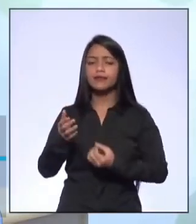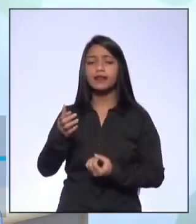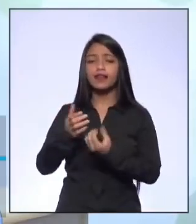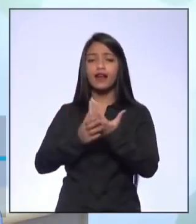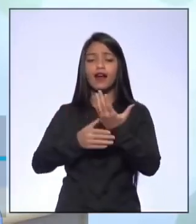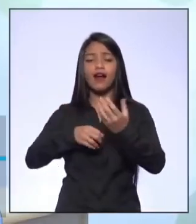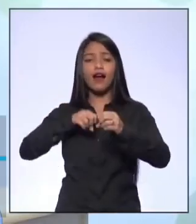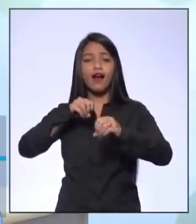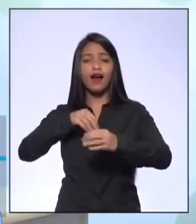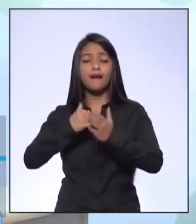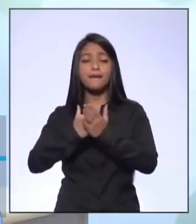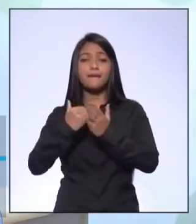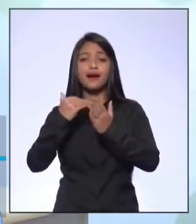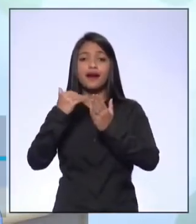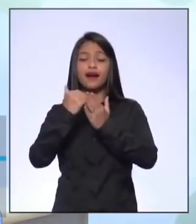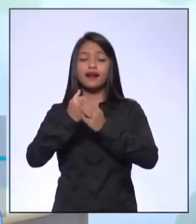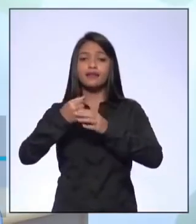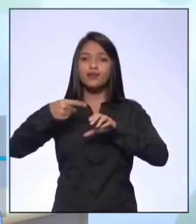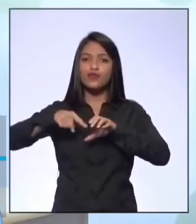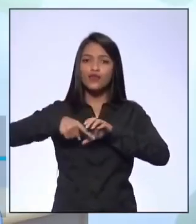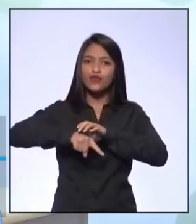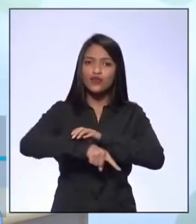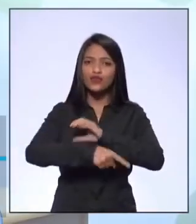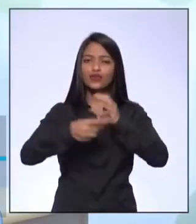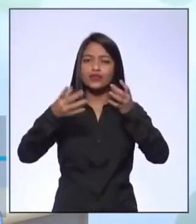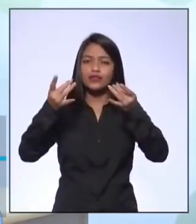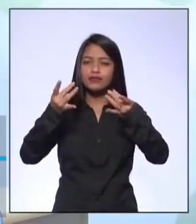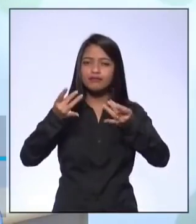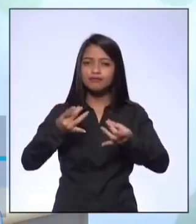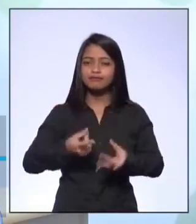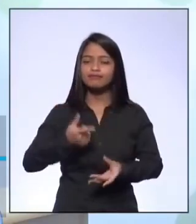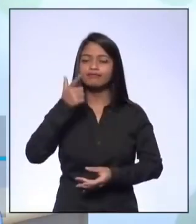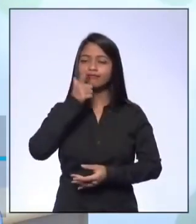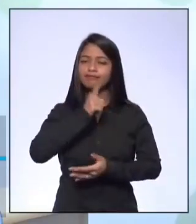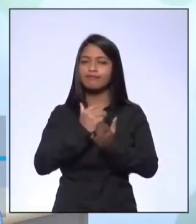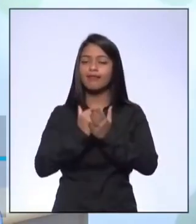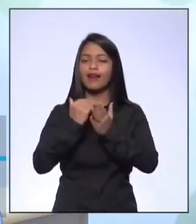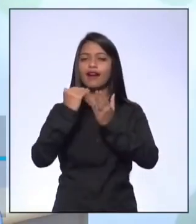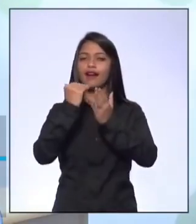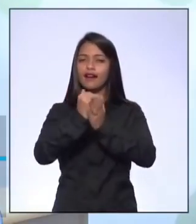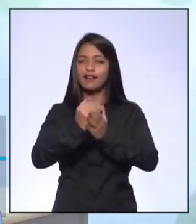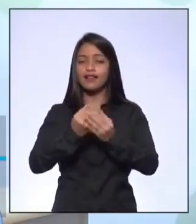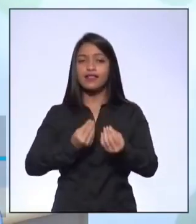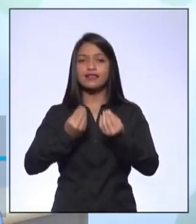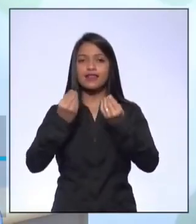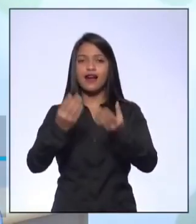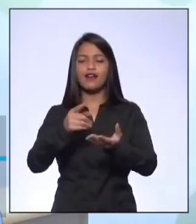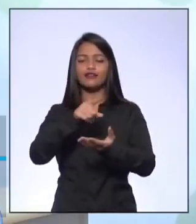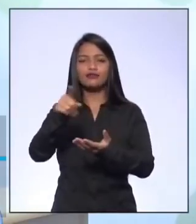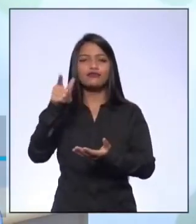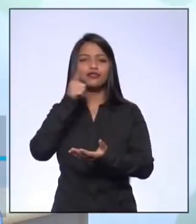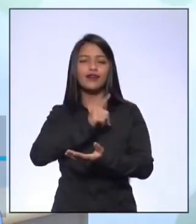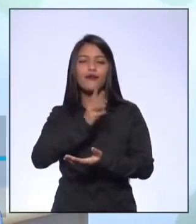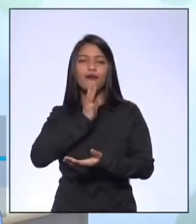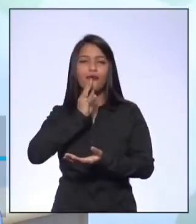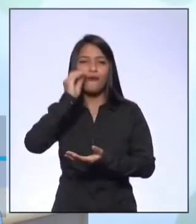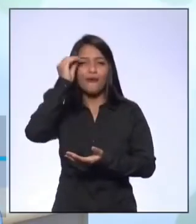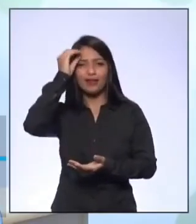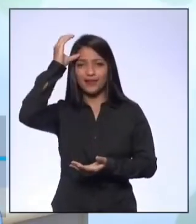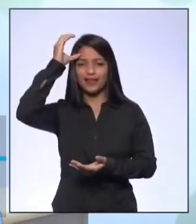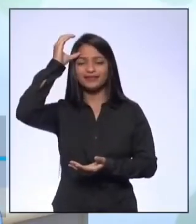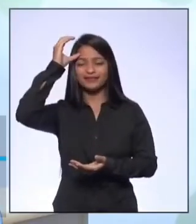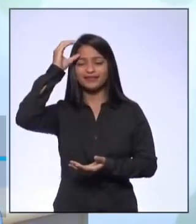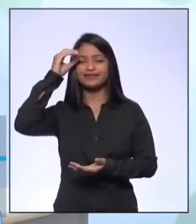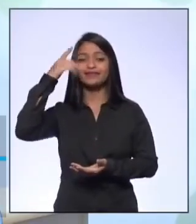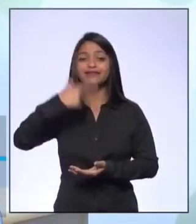mais expansão, expandindo aí o objeto do conhecimento que nós precisamos estudar. E,